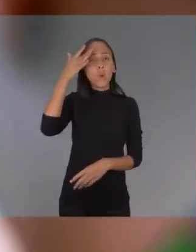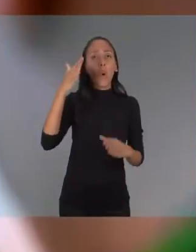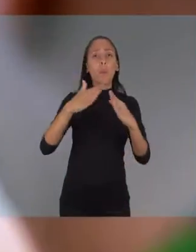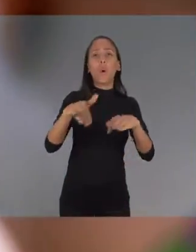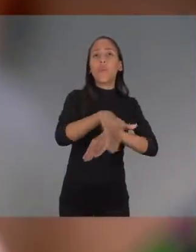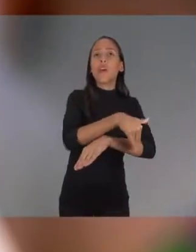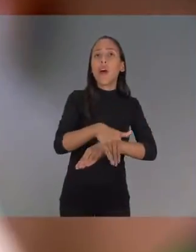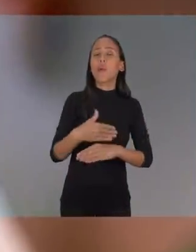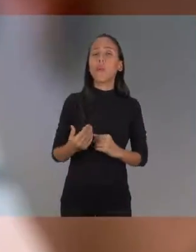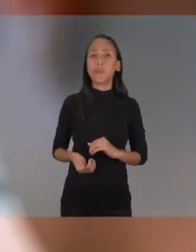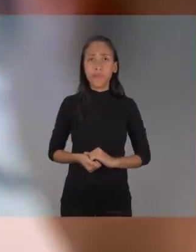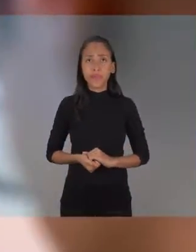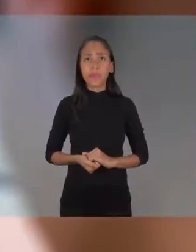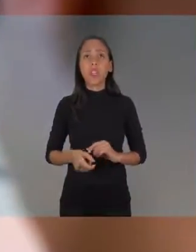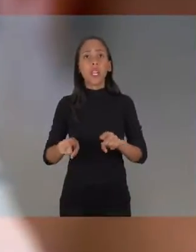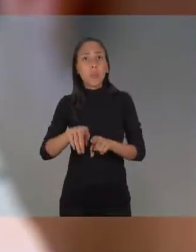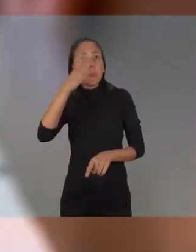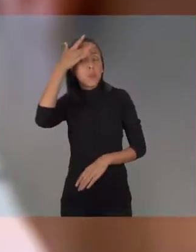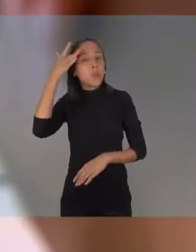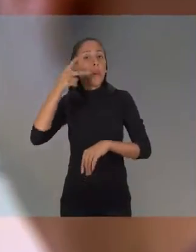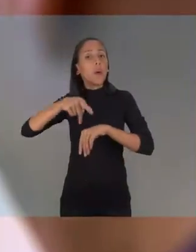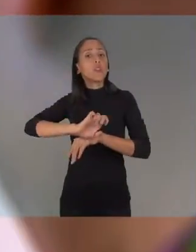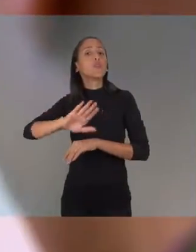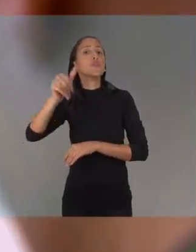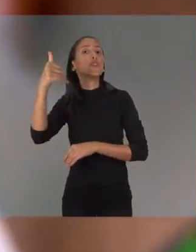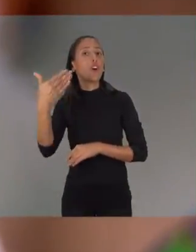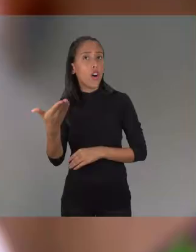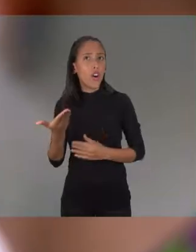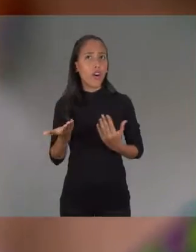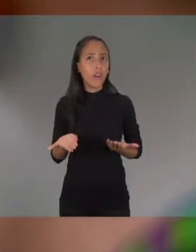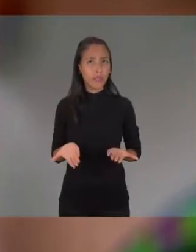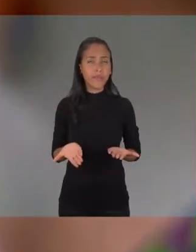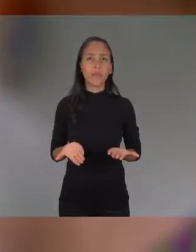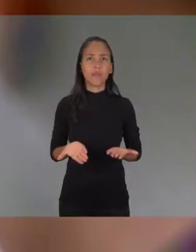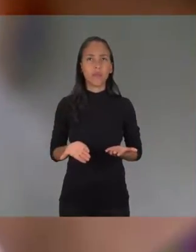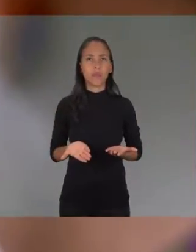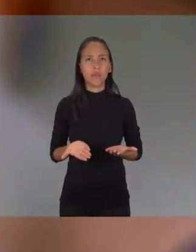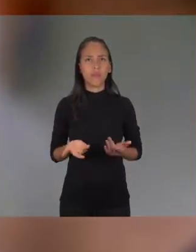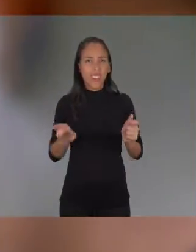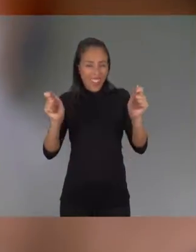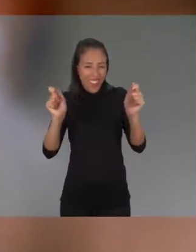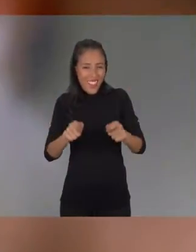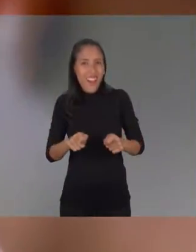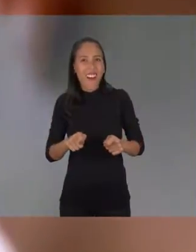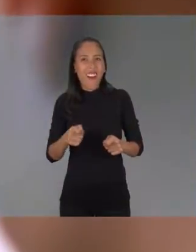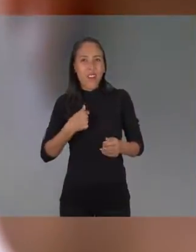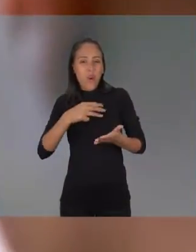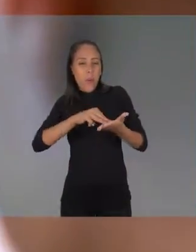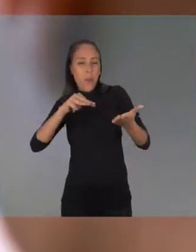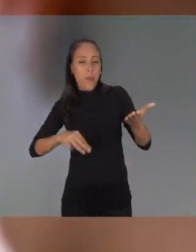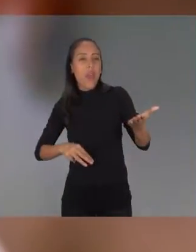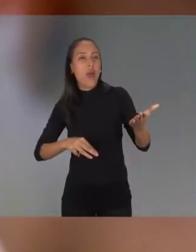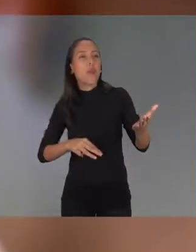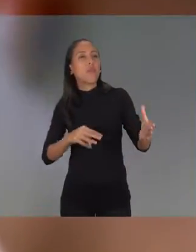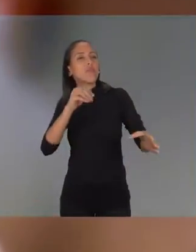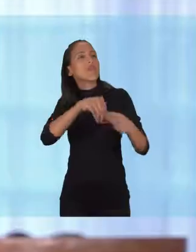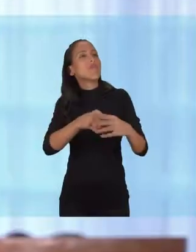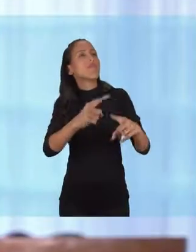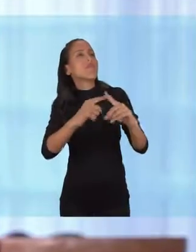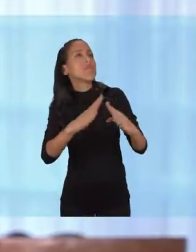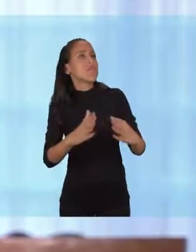situação de rua, ainda são os estrangeiros. Não há como ser membro